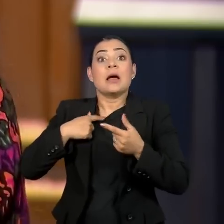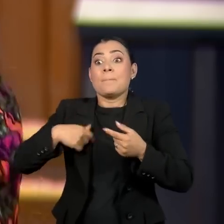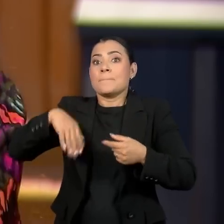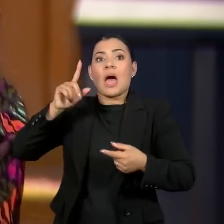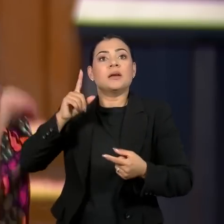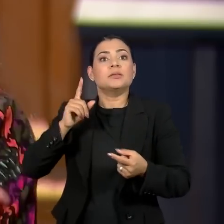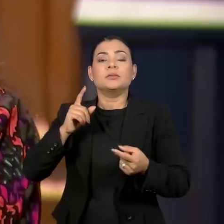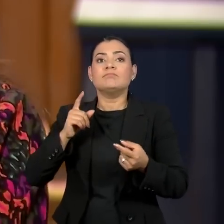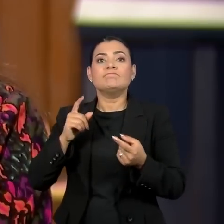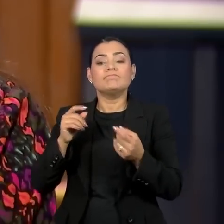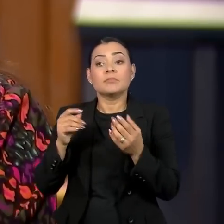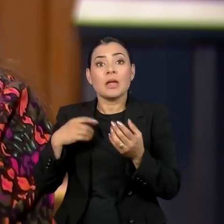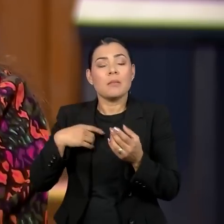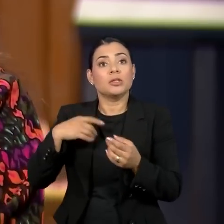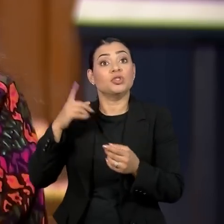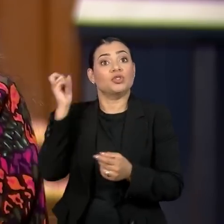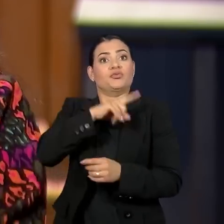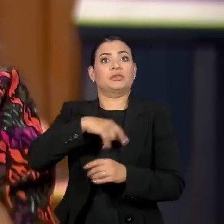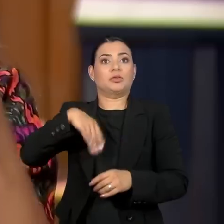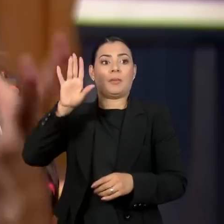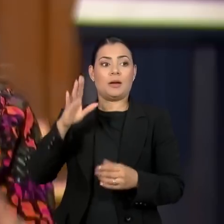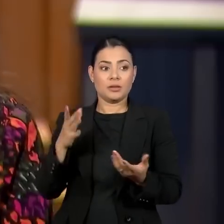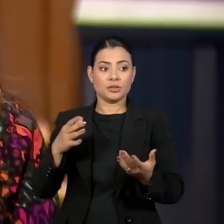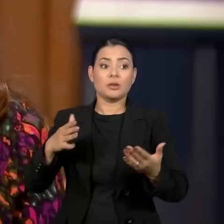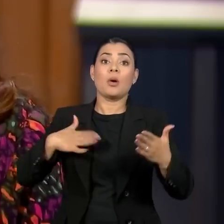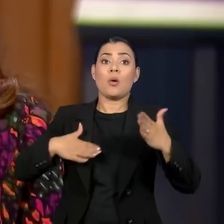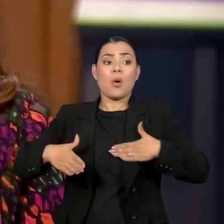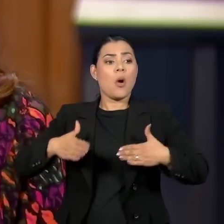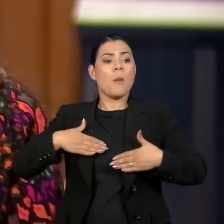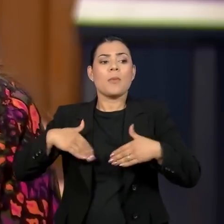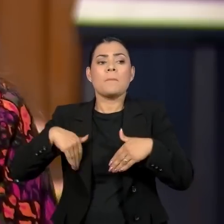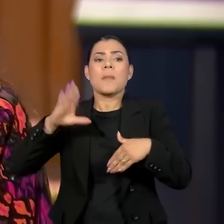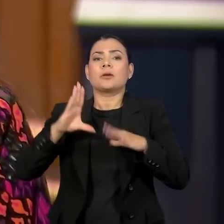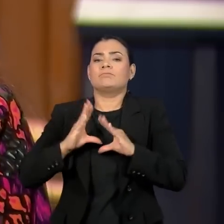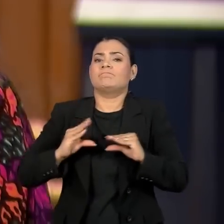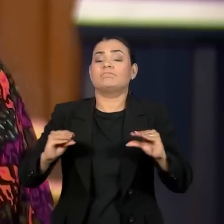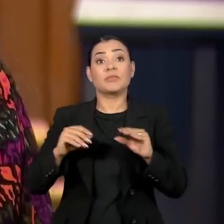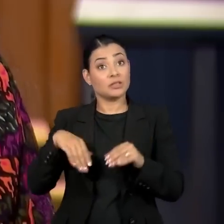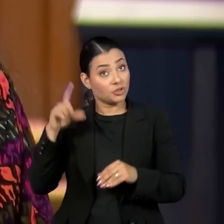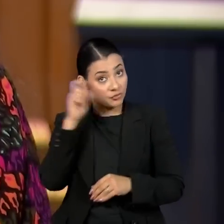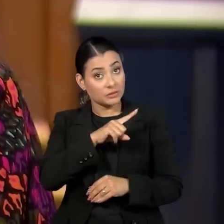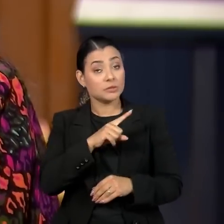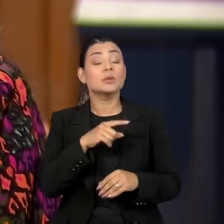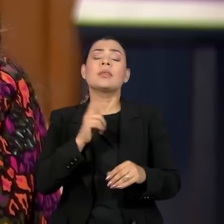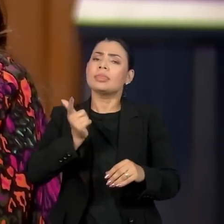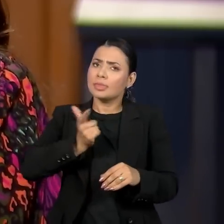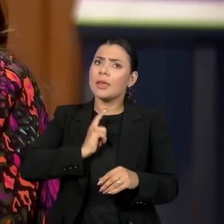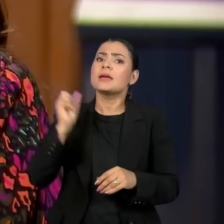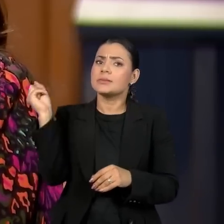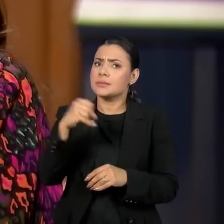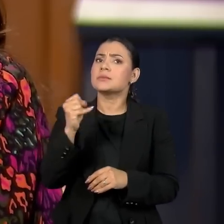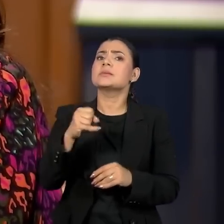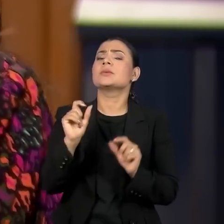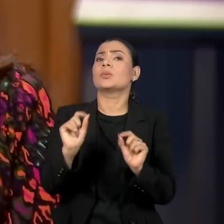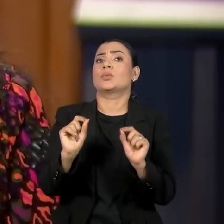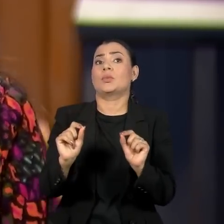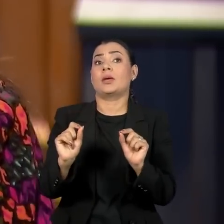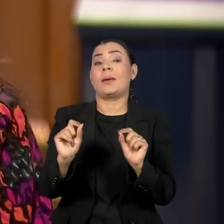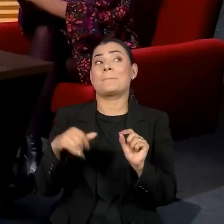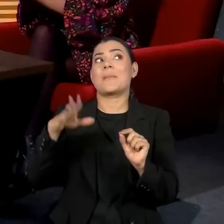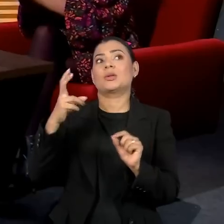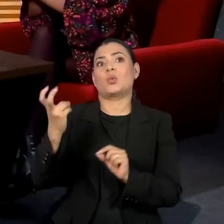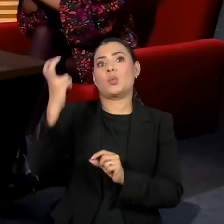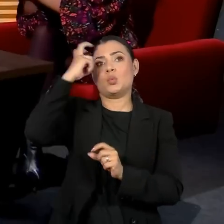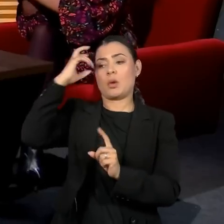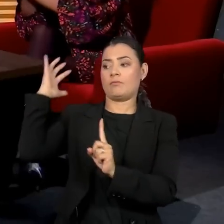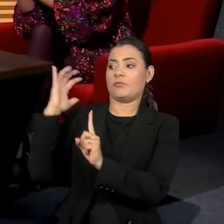nada anatômico ou alguma deficiência fisiológica que vai explicar. Existe sim um atravessamento cultural.